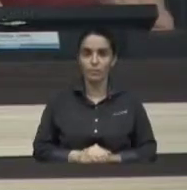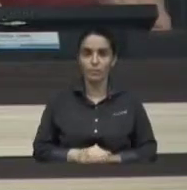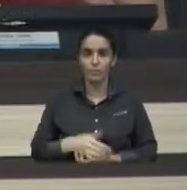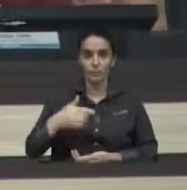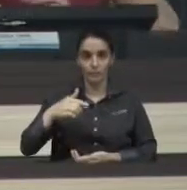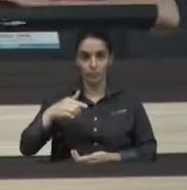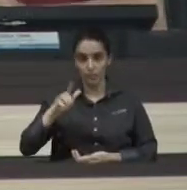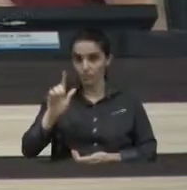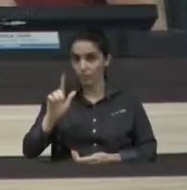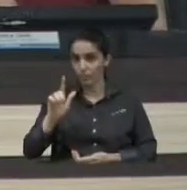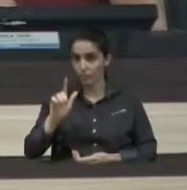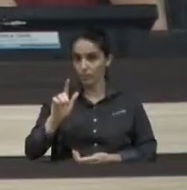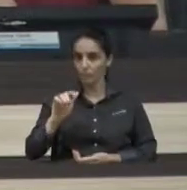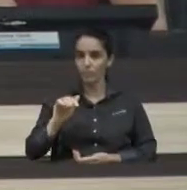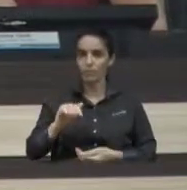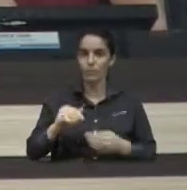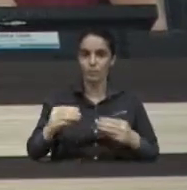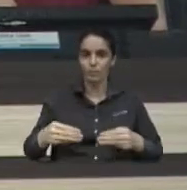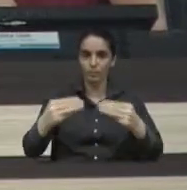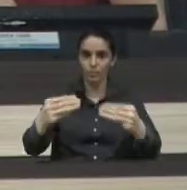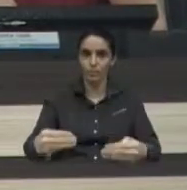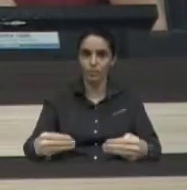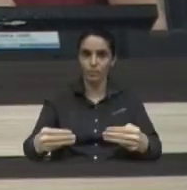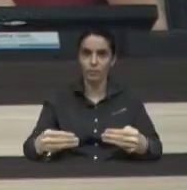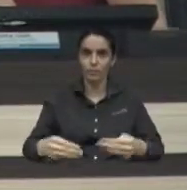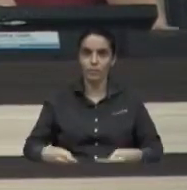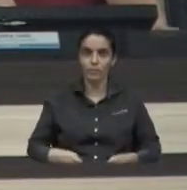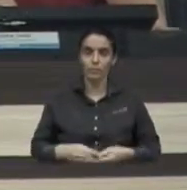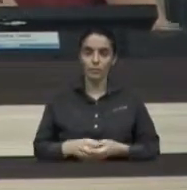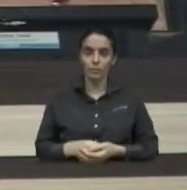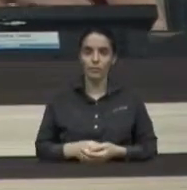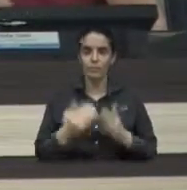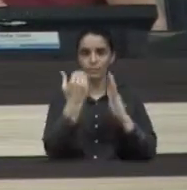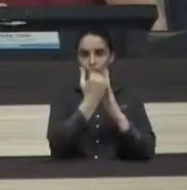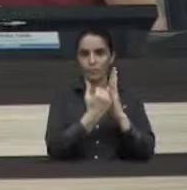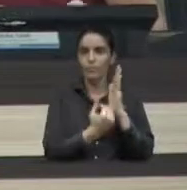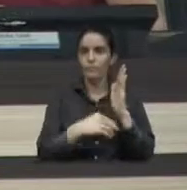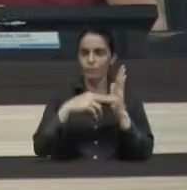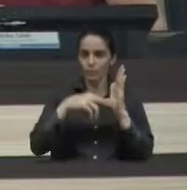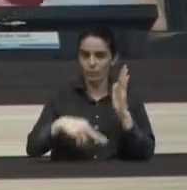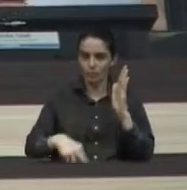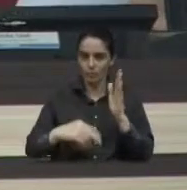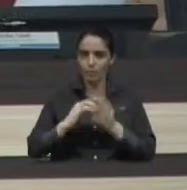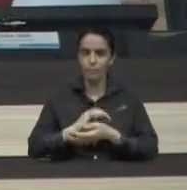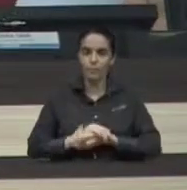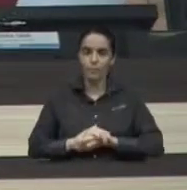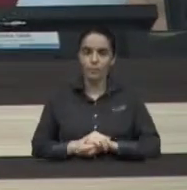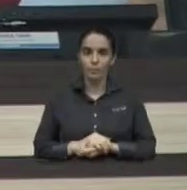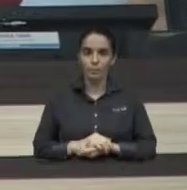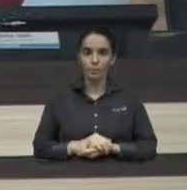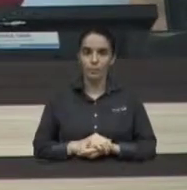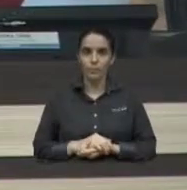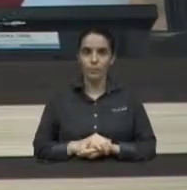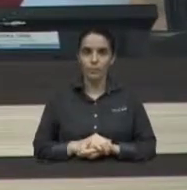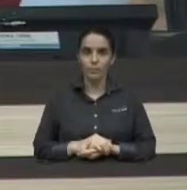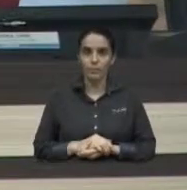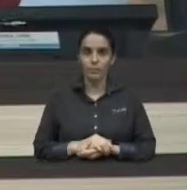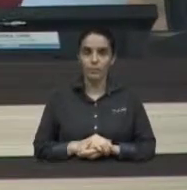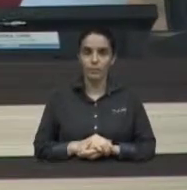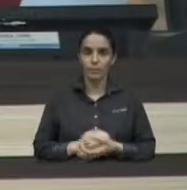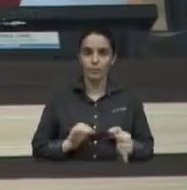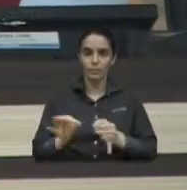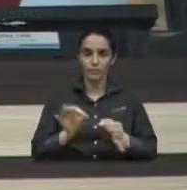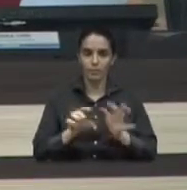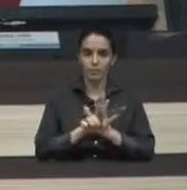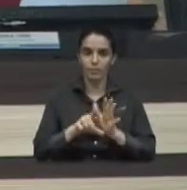Antes da próxima moção, a matéria a ser lida pela primeira secretária, vereadora Érica Tanque. Projeto